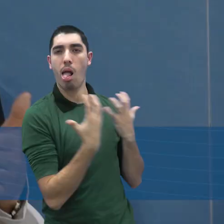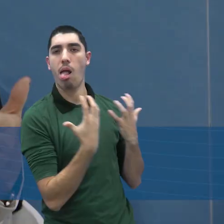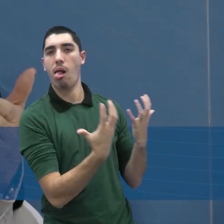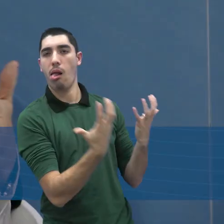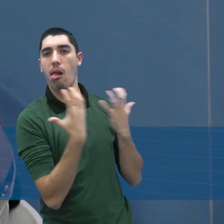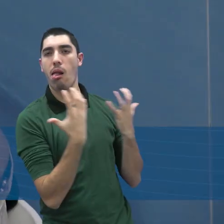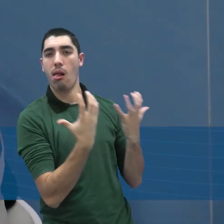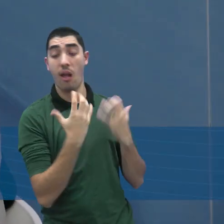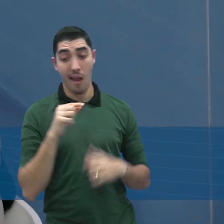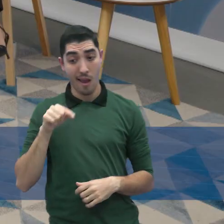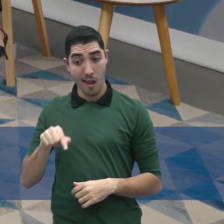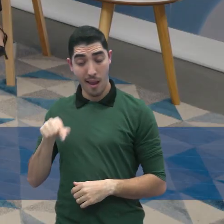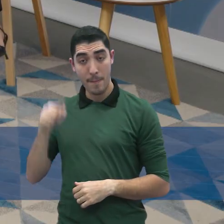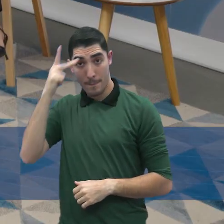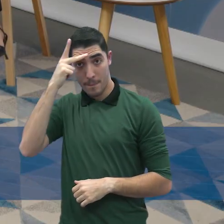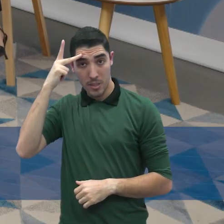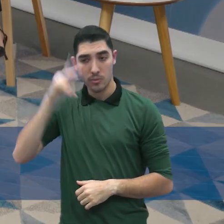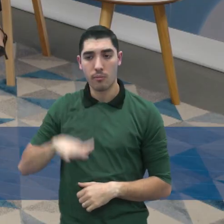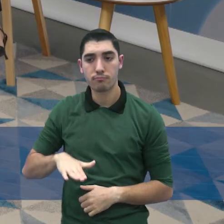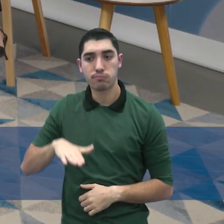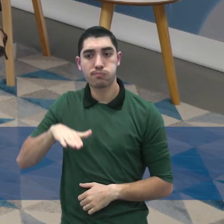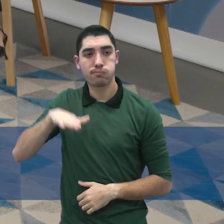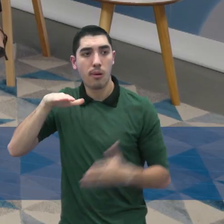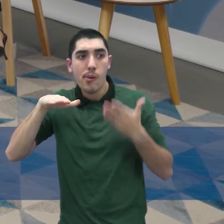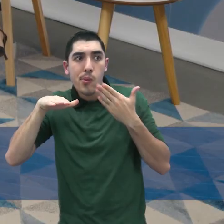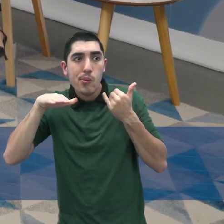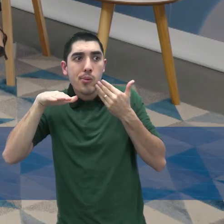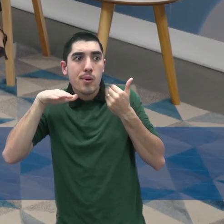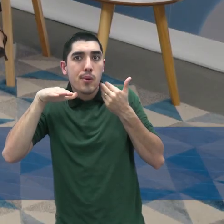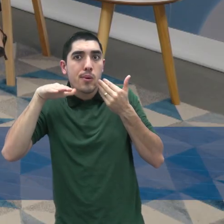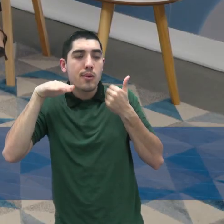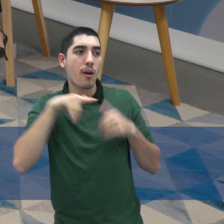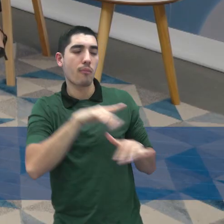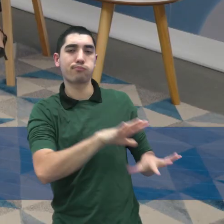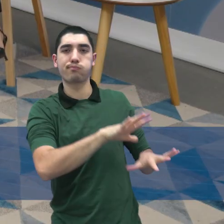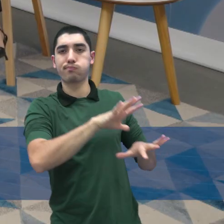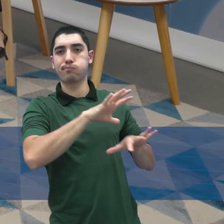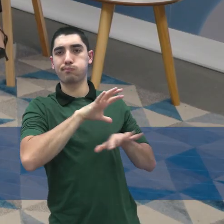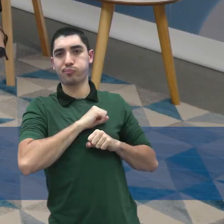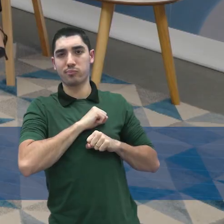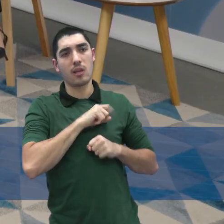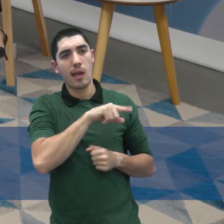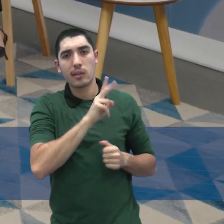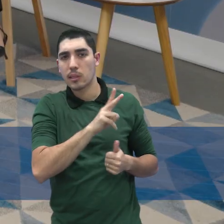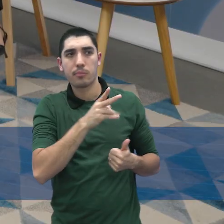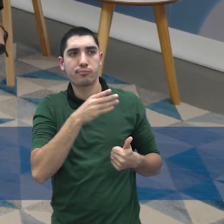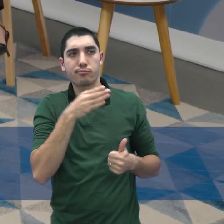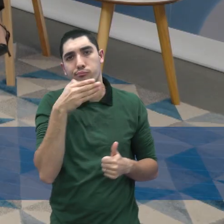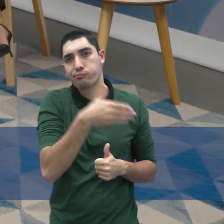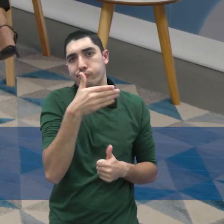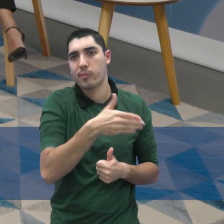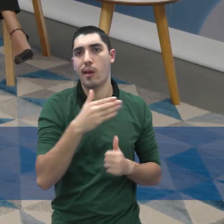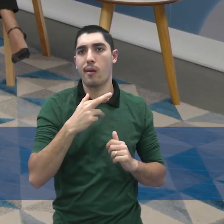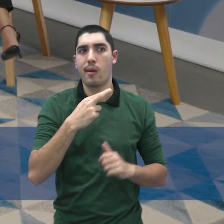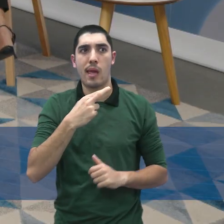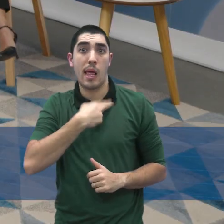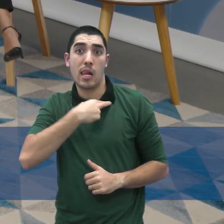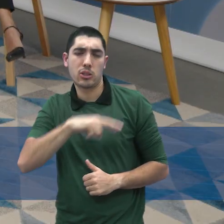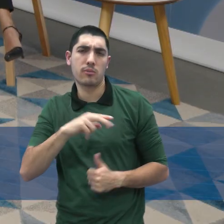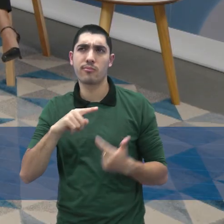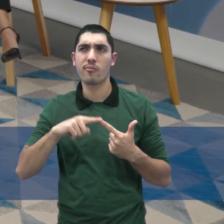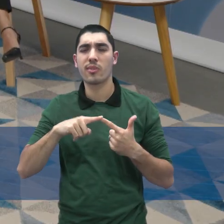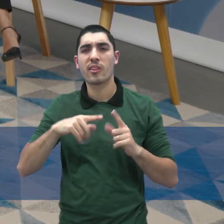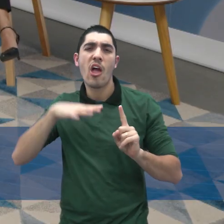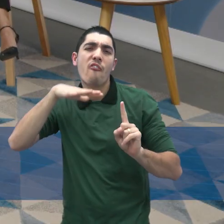né? Hoje esses fatores contribuem, né? O ambiente ali da pessoa, se a família toda é de uma determinada religião